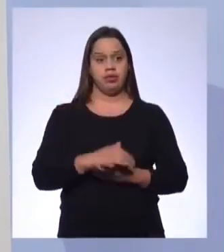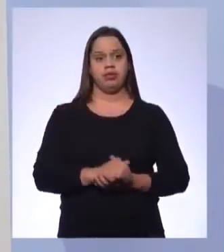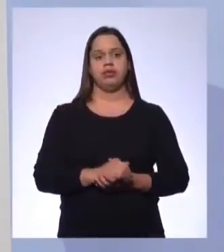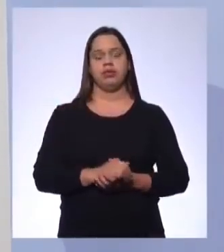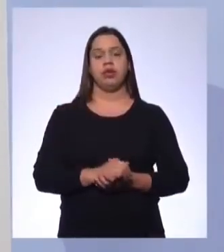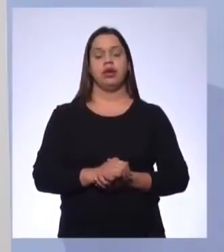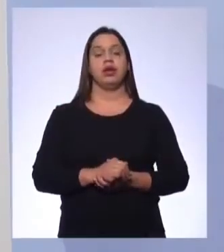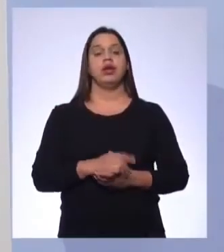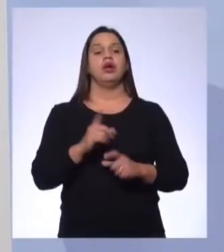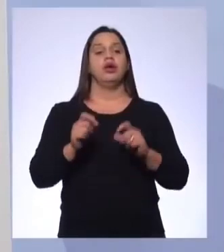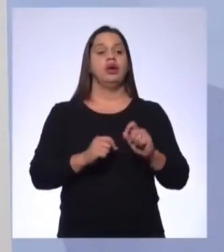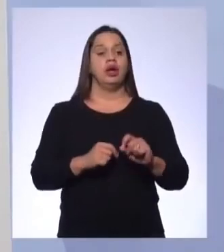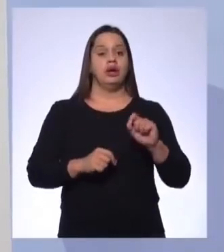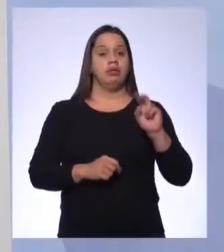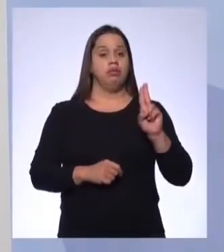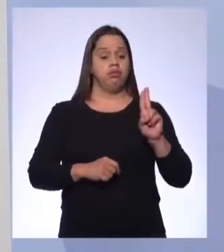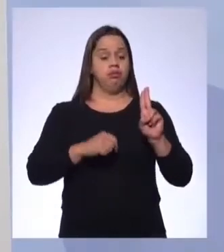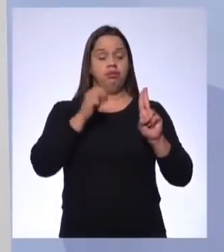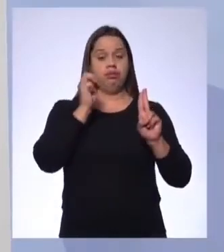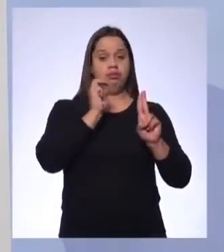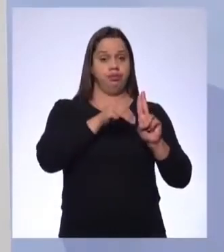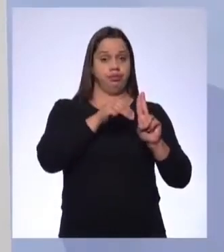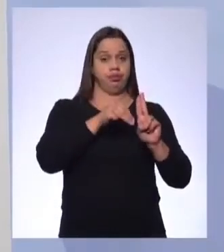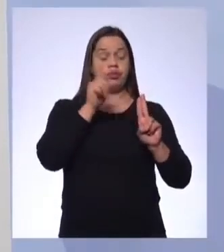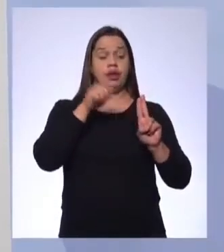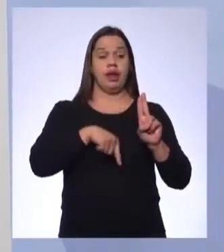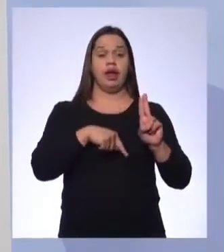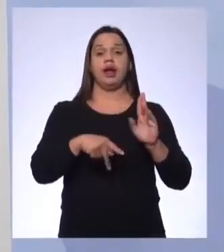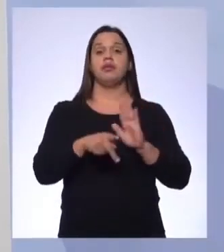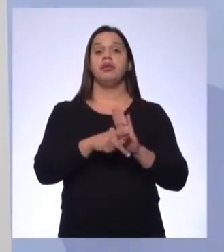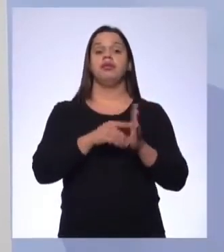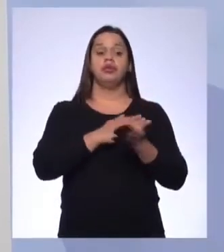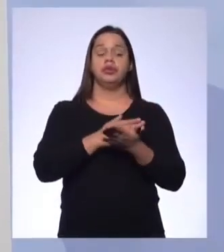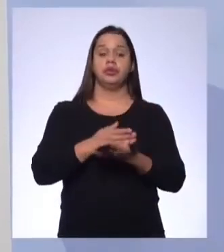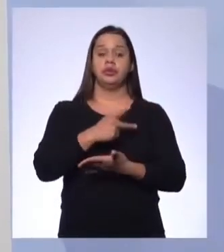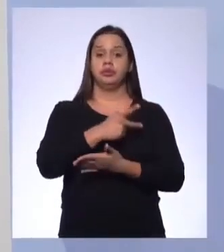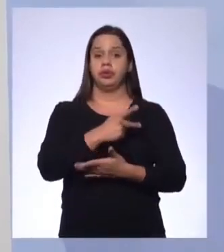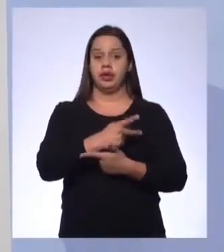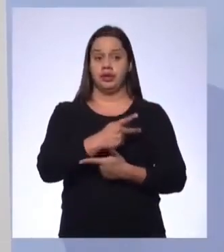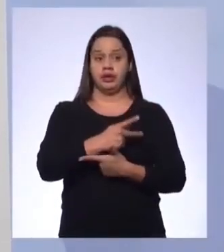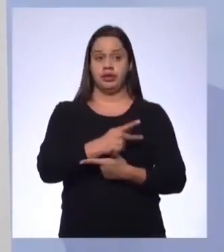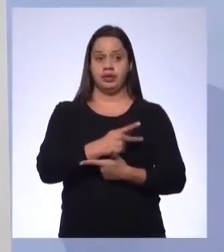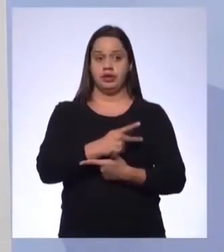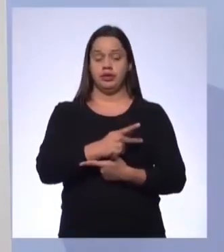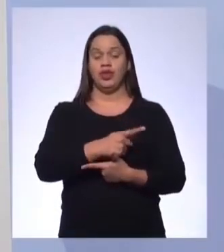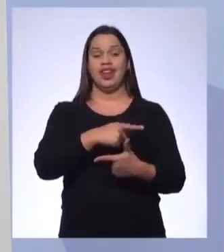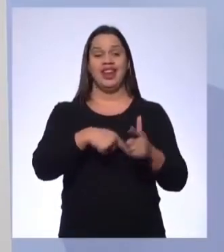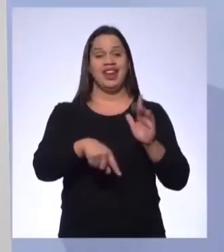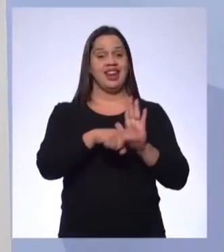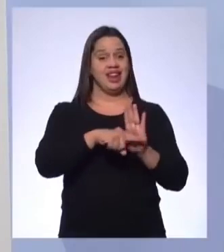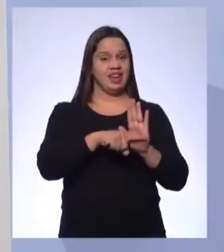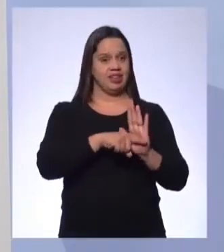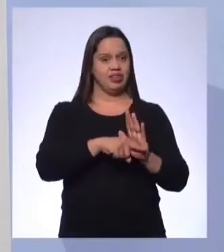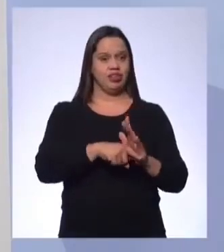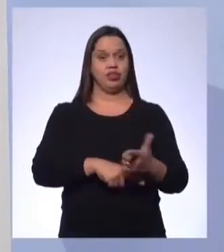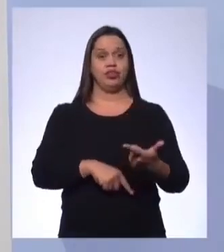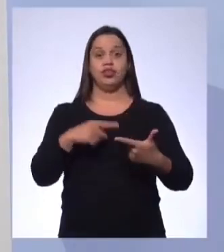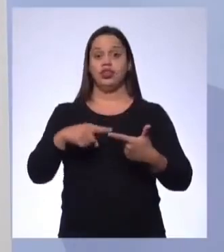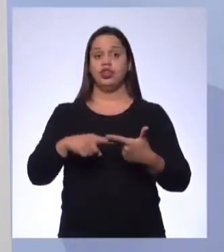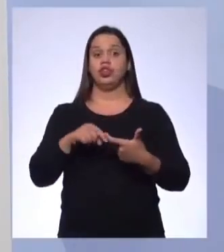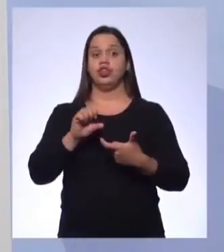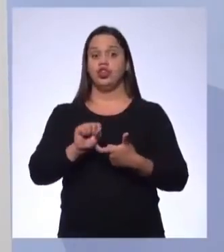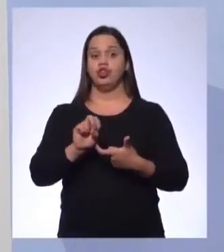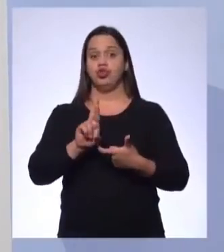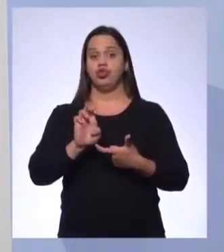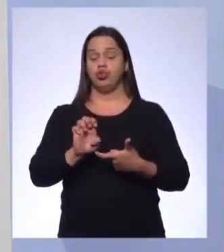An é um prefixo. É um prefixo negativo. E sure é uma palavra.